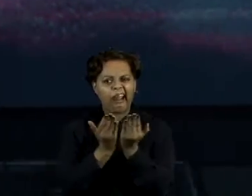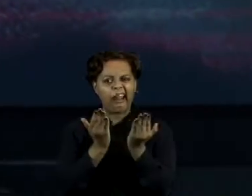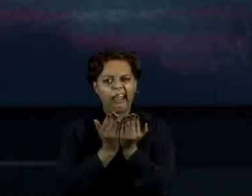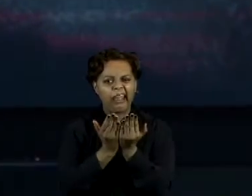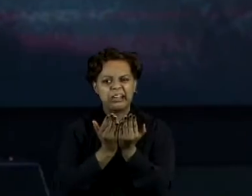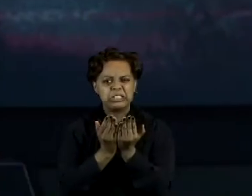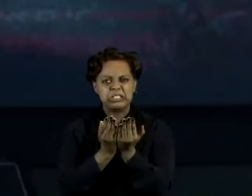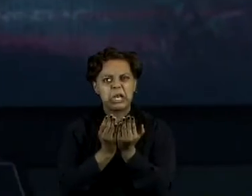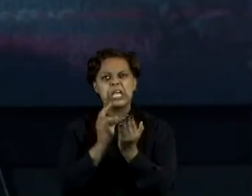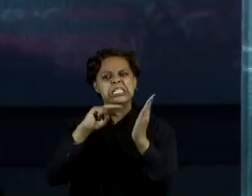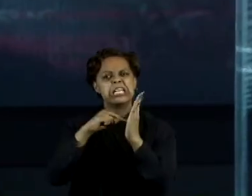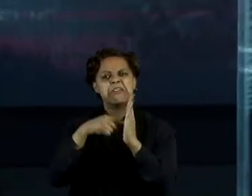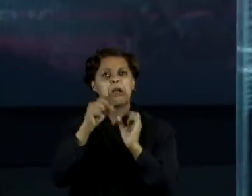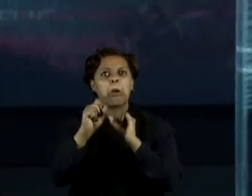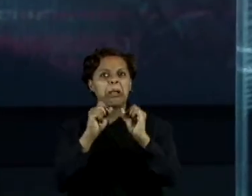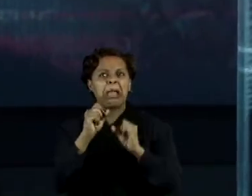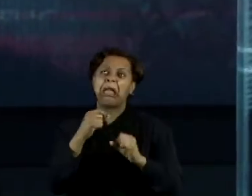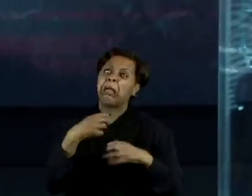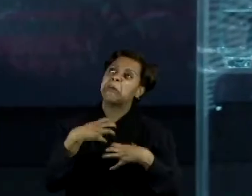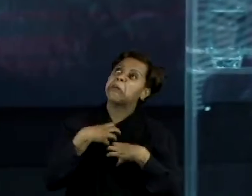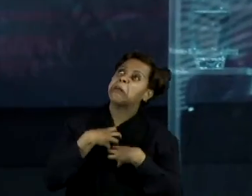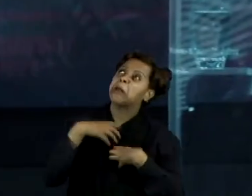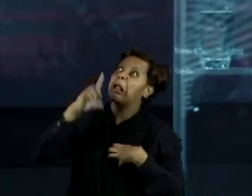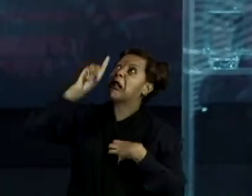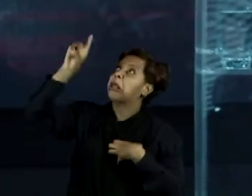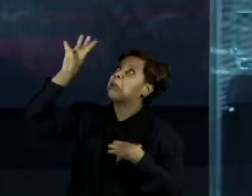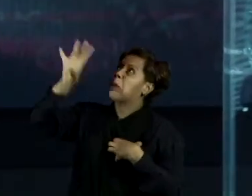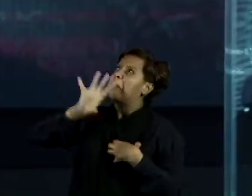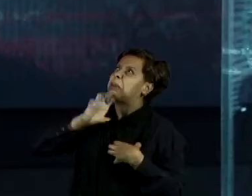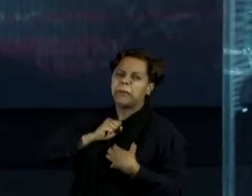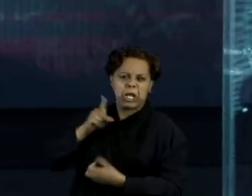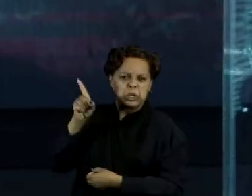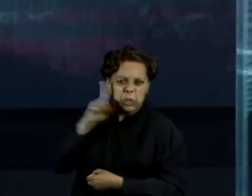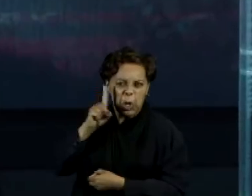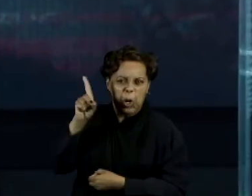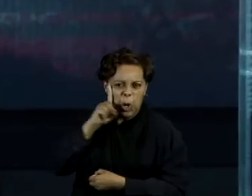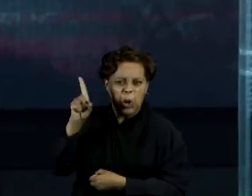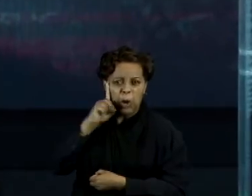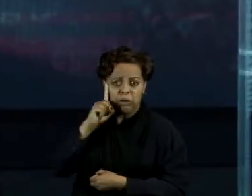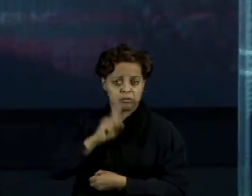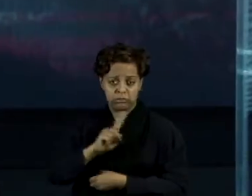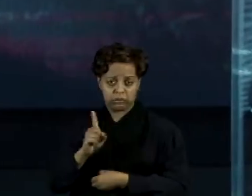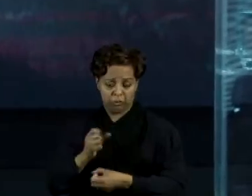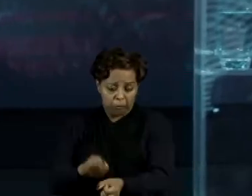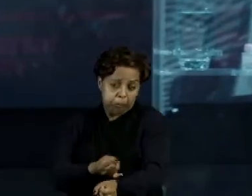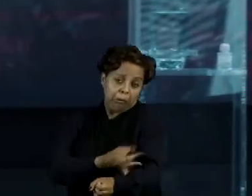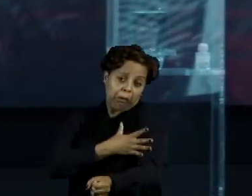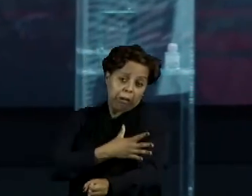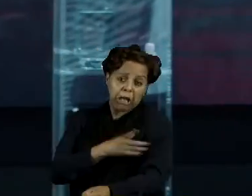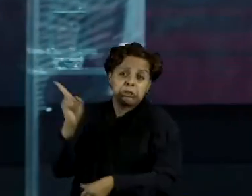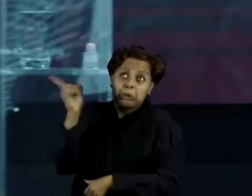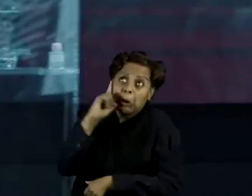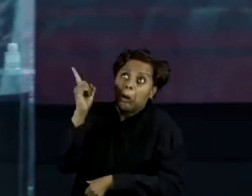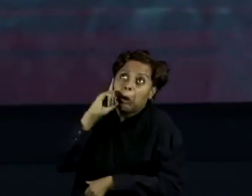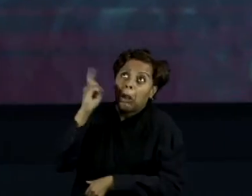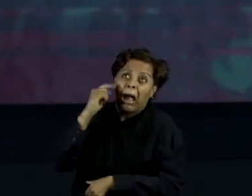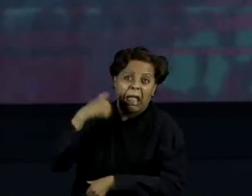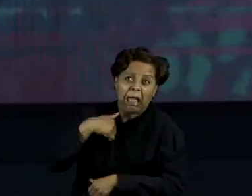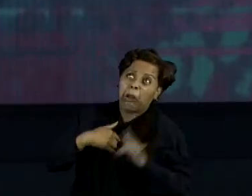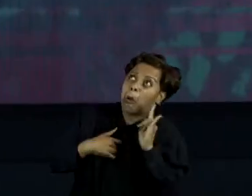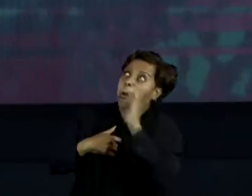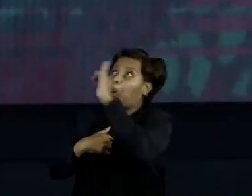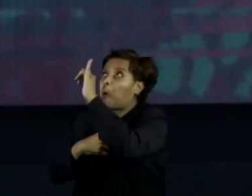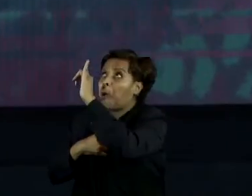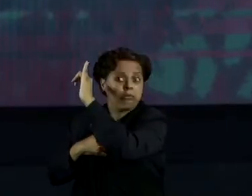sentimento. Vocês acham que todo dia eu sinto que Deus me ama? Não. Vocês acham que eu sinto todo dia que eu amo a Deus? Não.